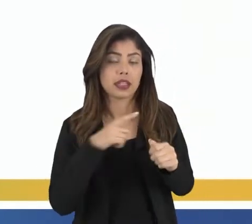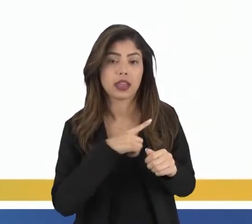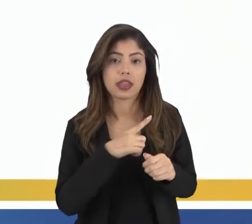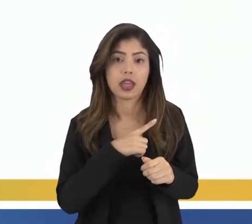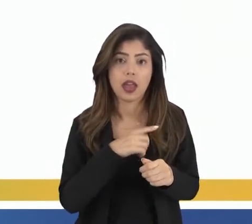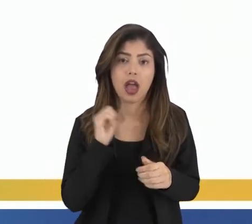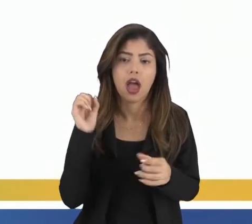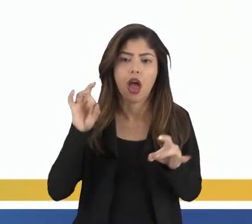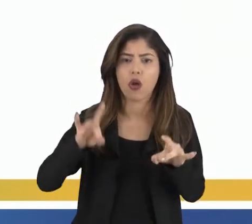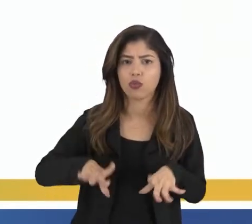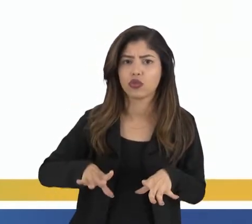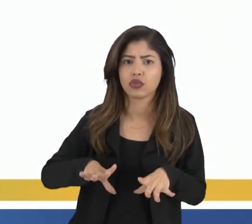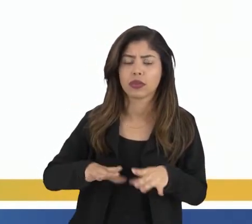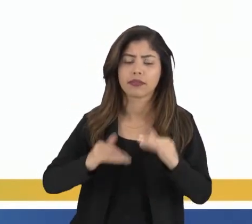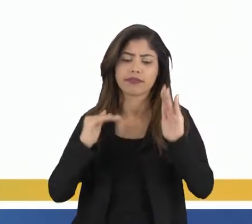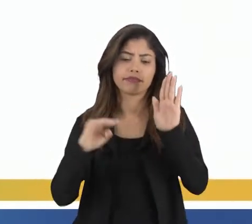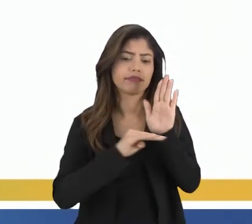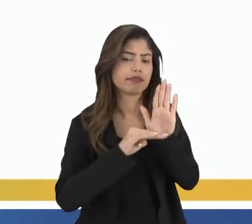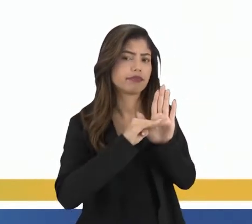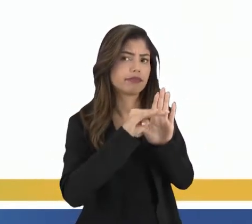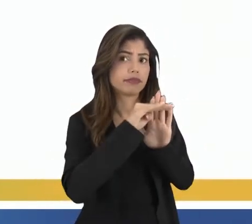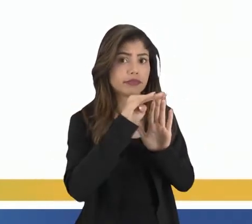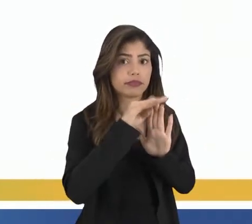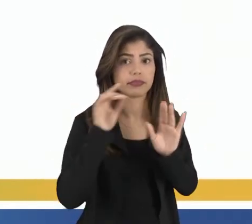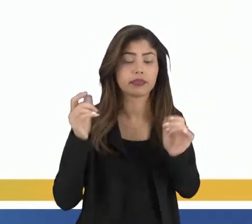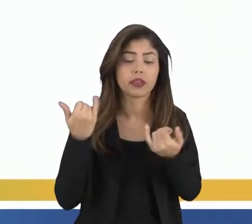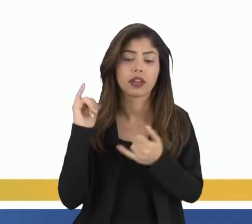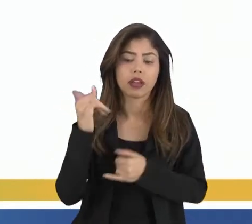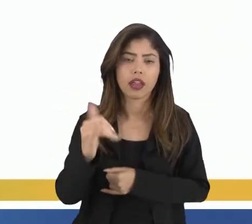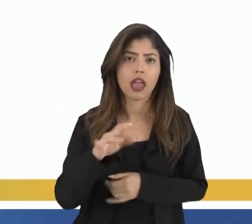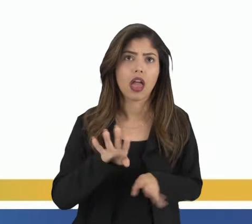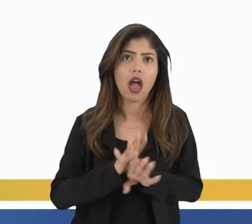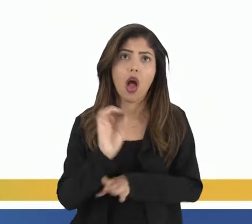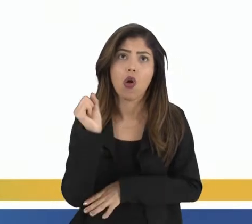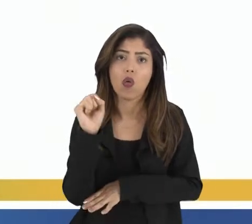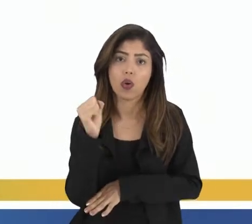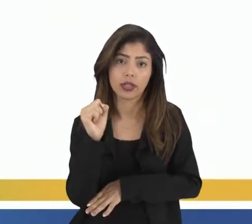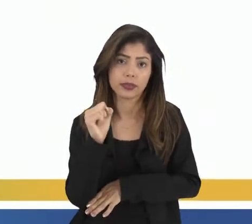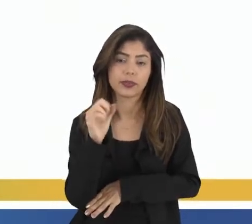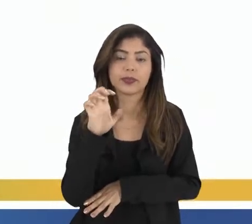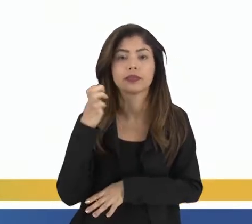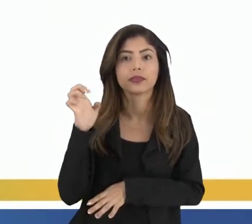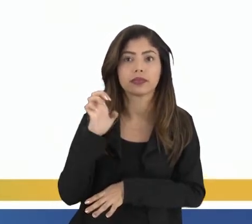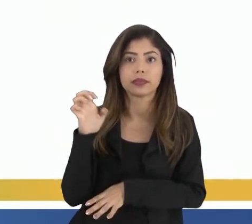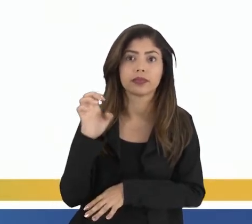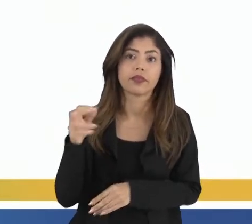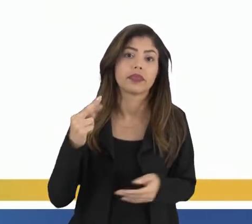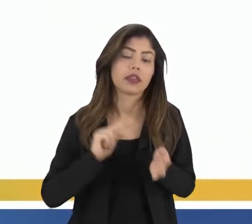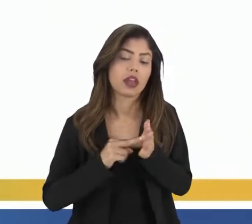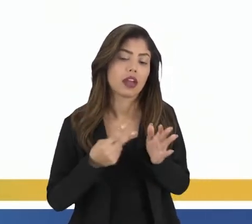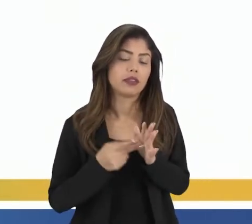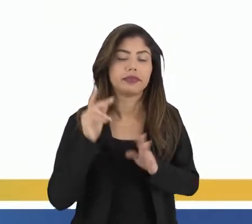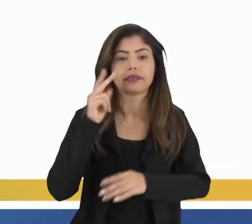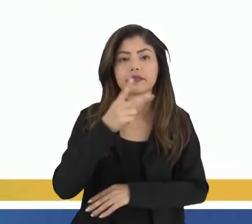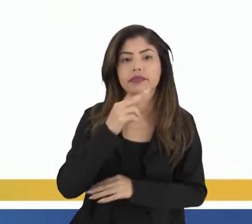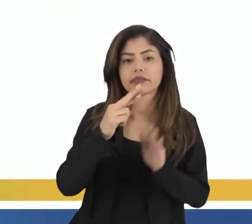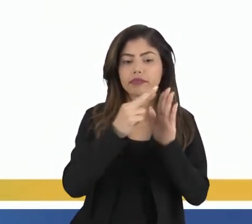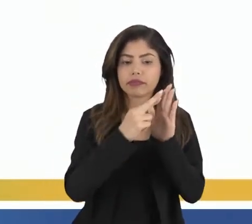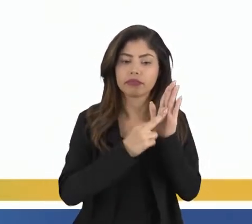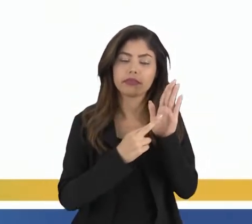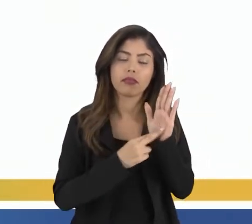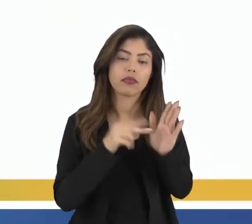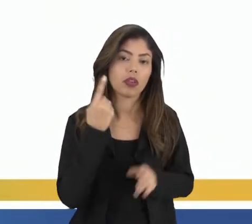sua última camada, na sua camada mais energética, 8 elétrons. Então nós dizemos o seguinte: regra do quinteto é: